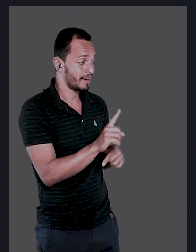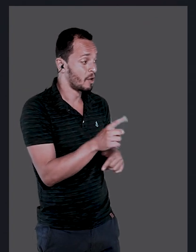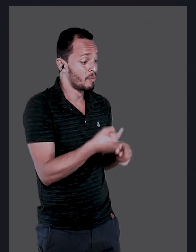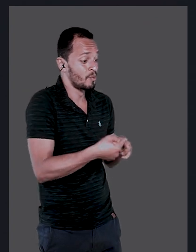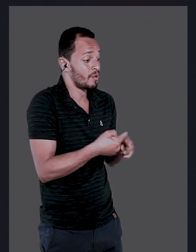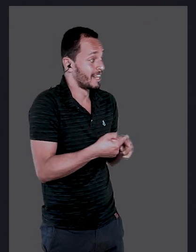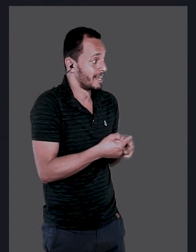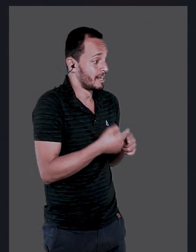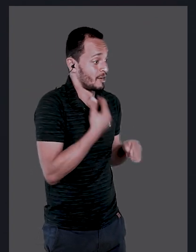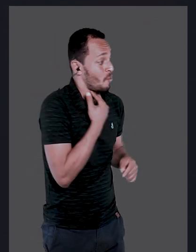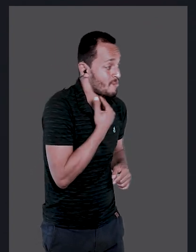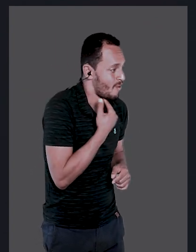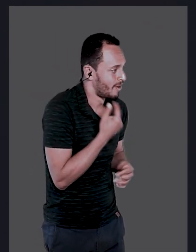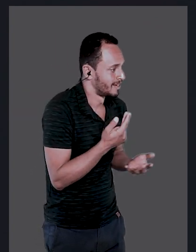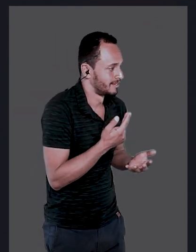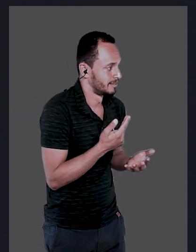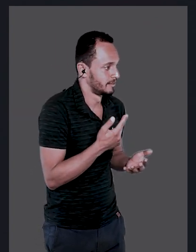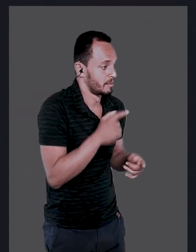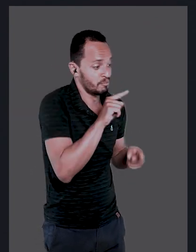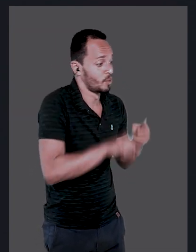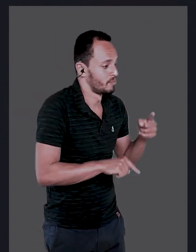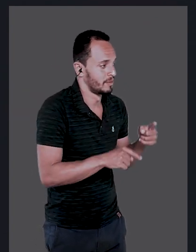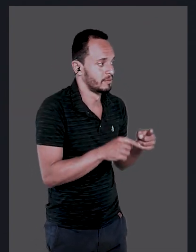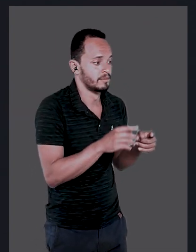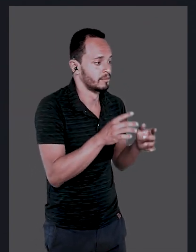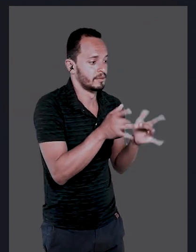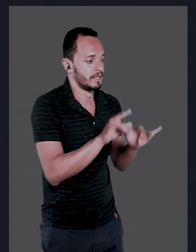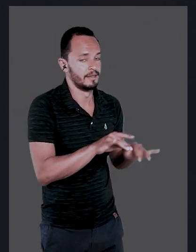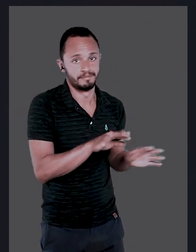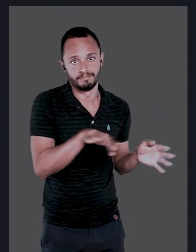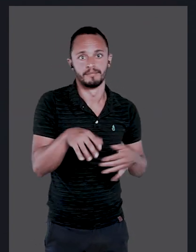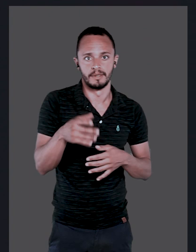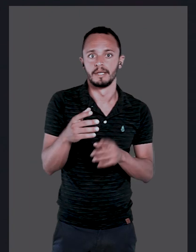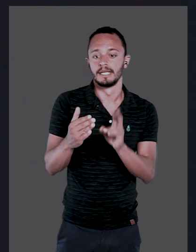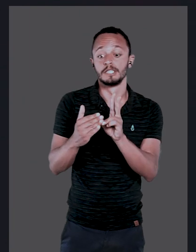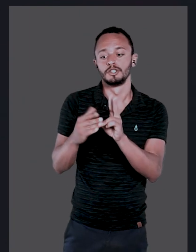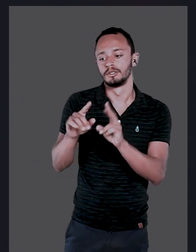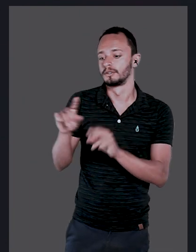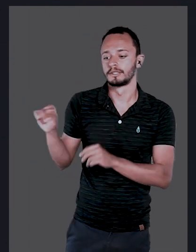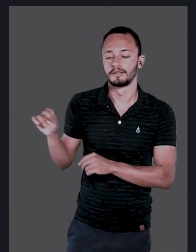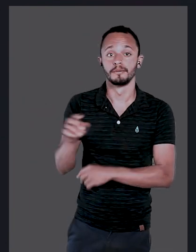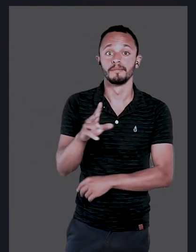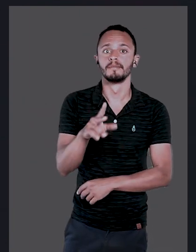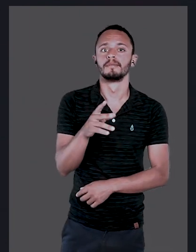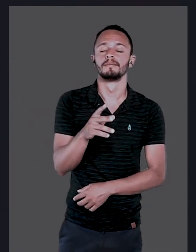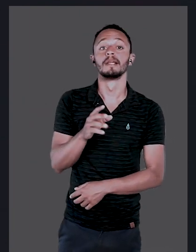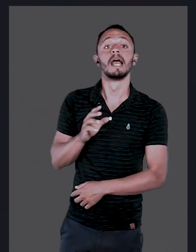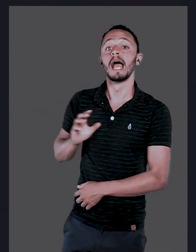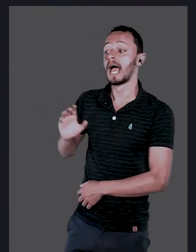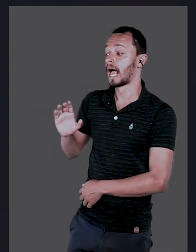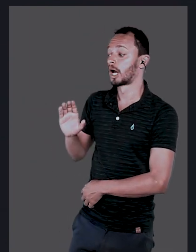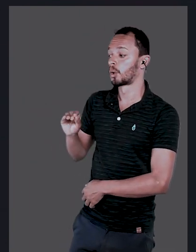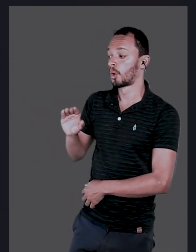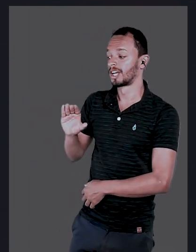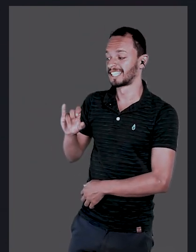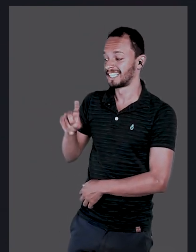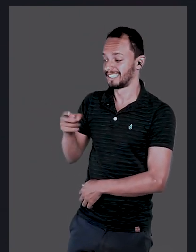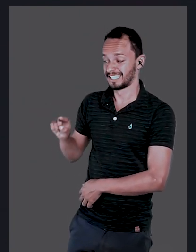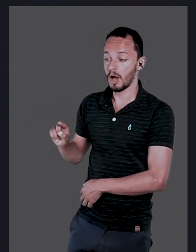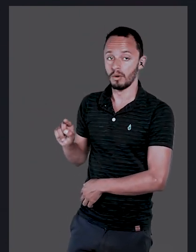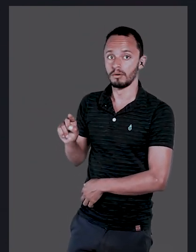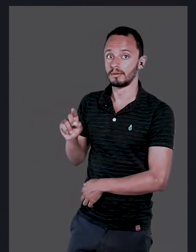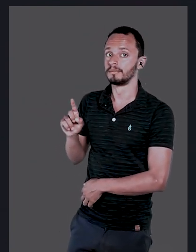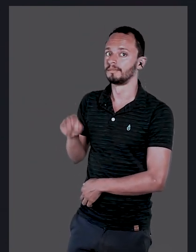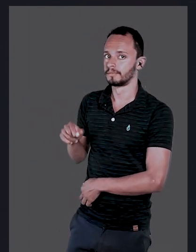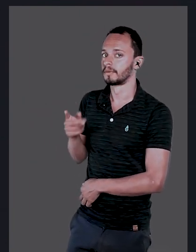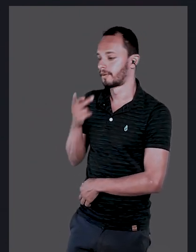E quando eu encontrei a Conceição há uns 2 meses ou assim, e a Conceição falava do quanto